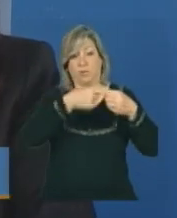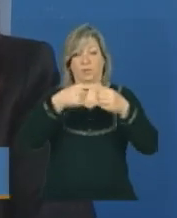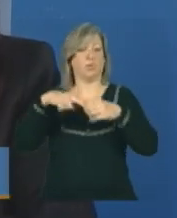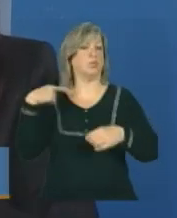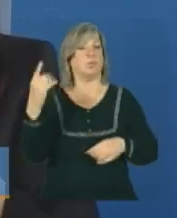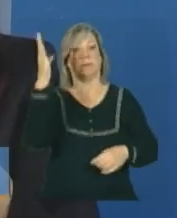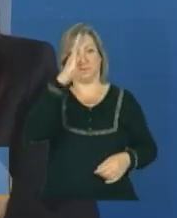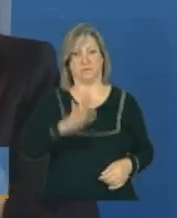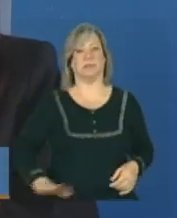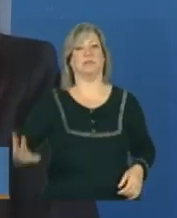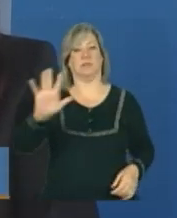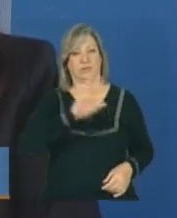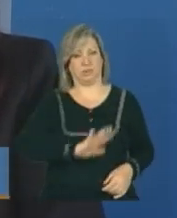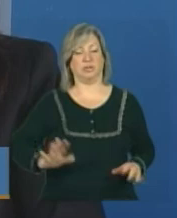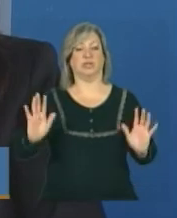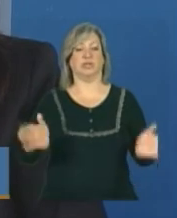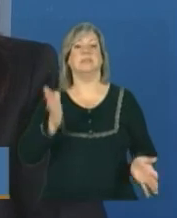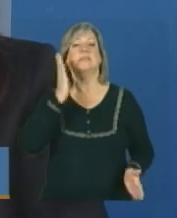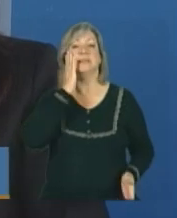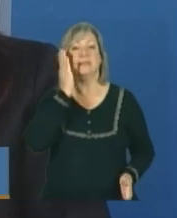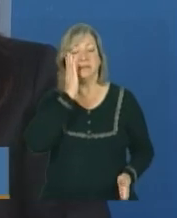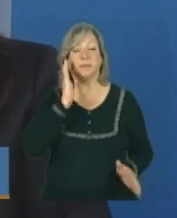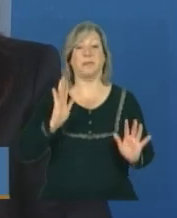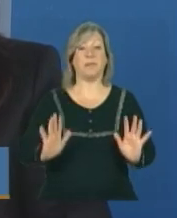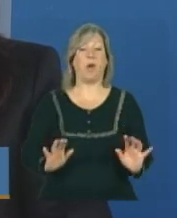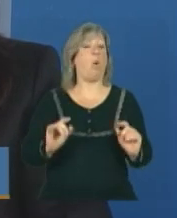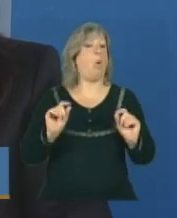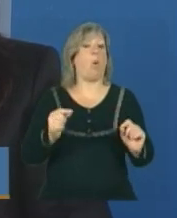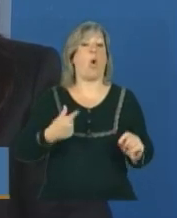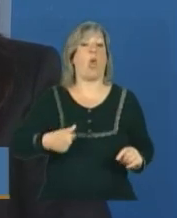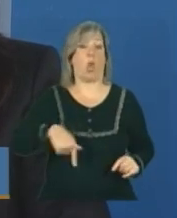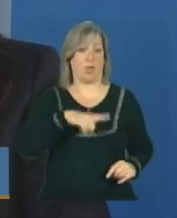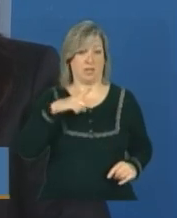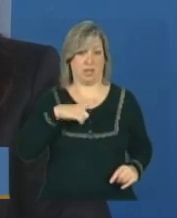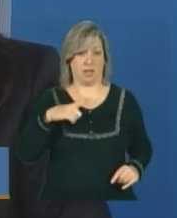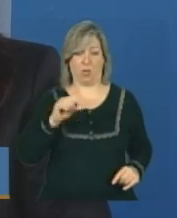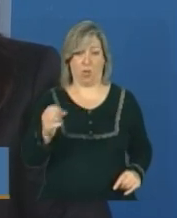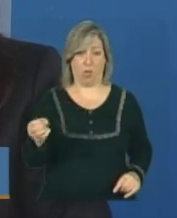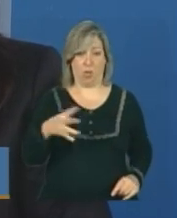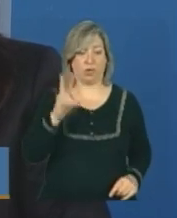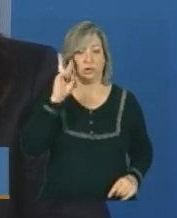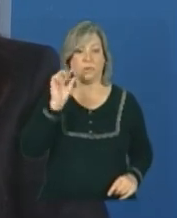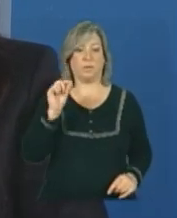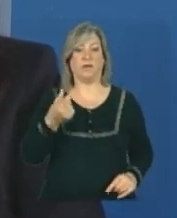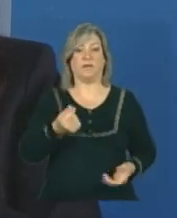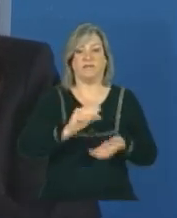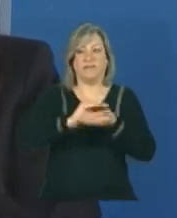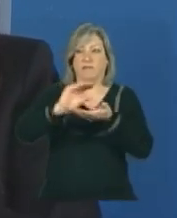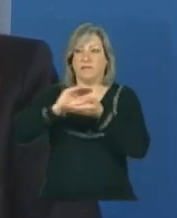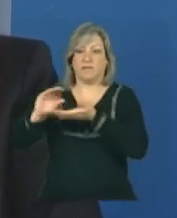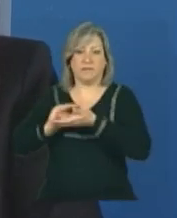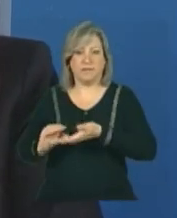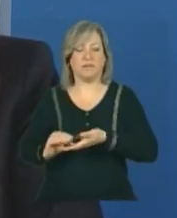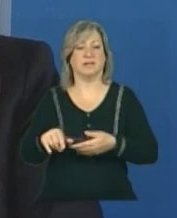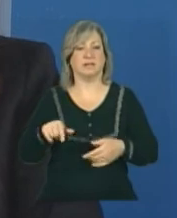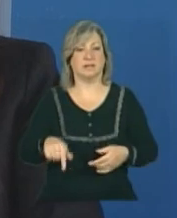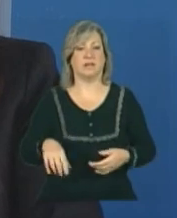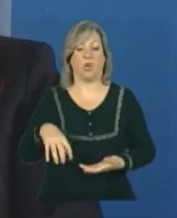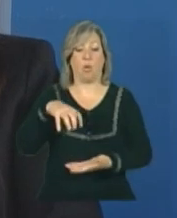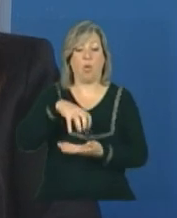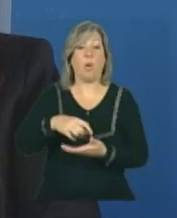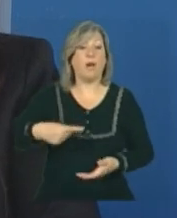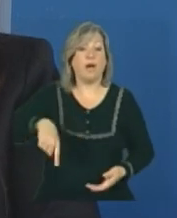no Brasil. Então, o que temos de novo é, de fato, o financiamento desses serviços e ações que vão ser prestados por equipes